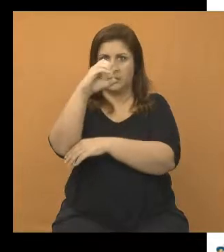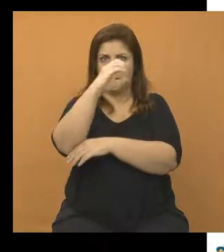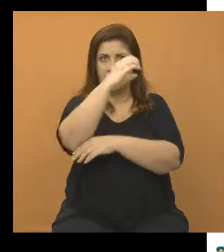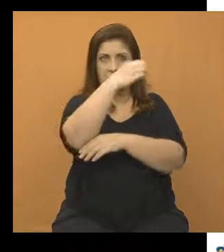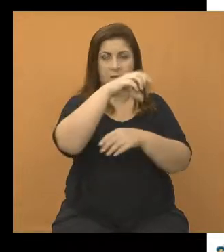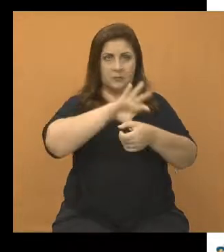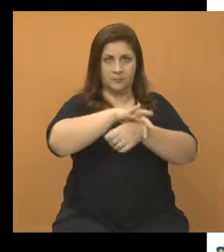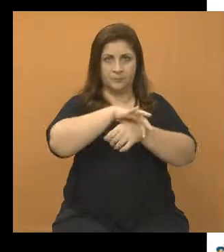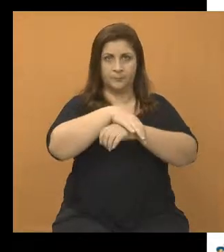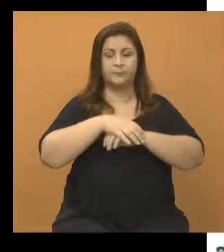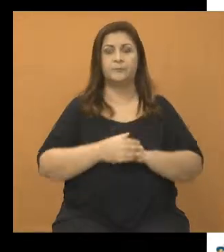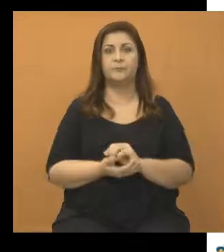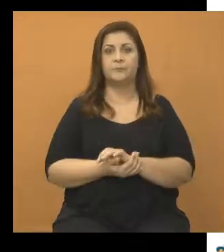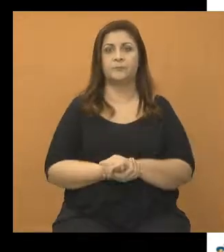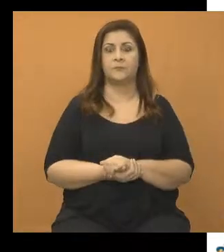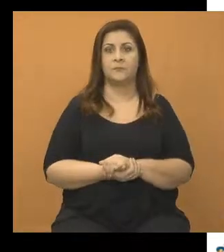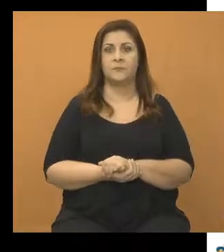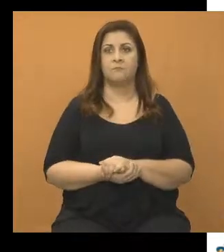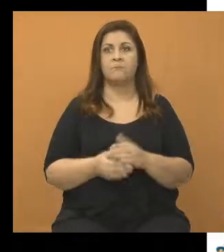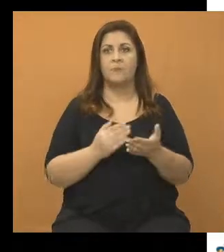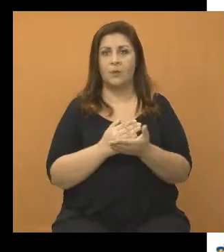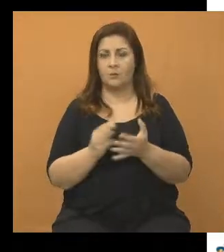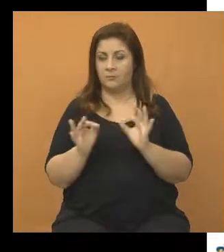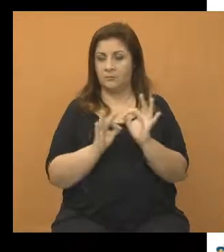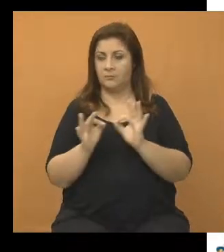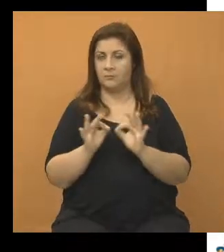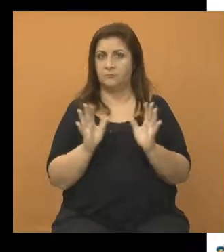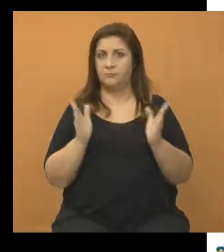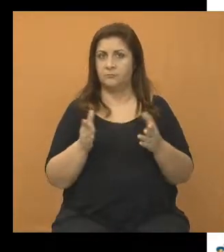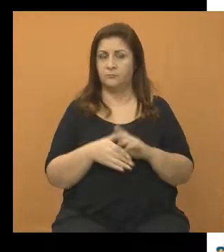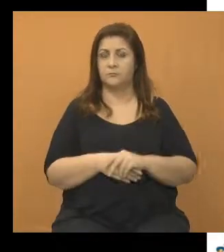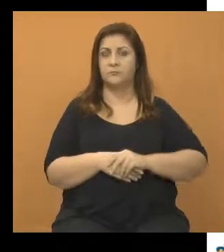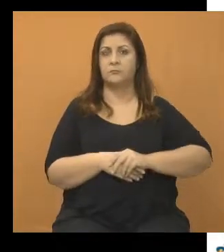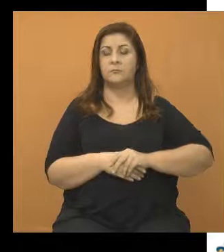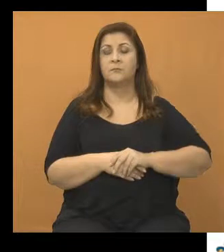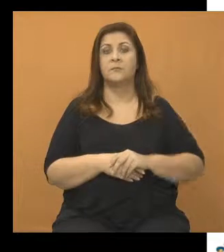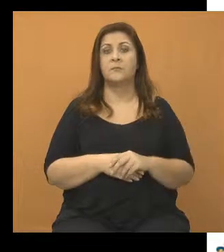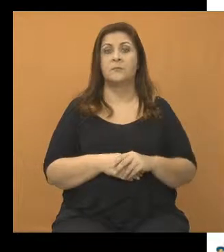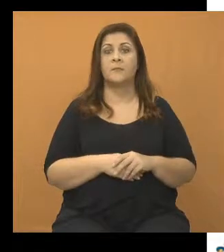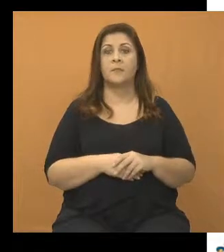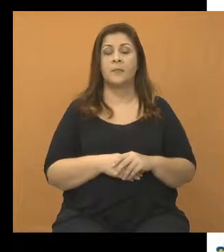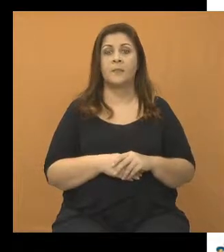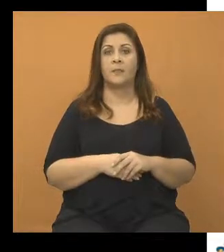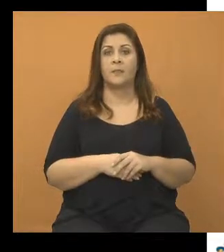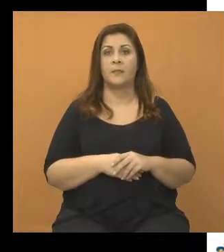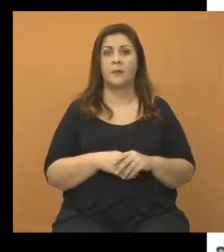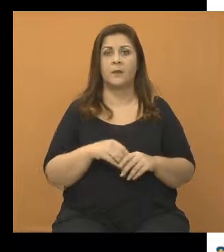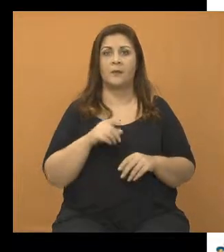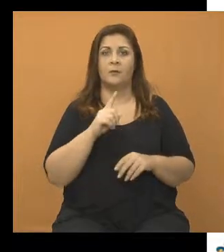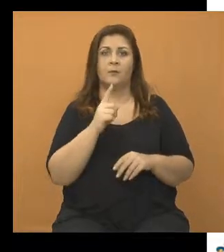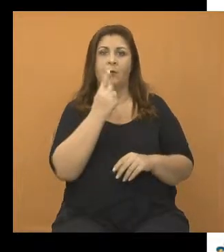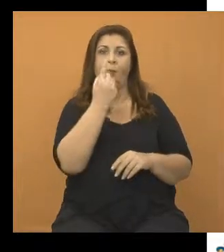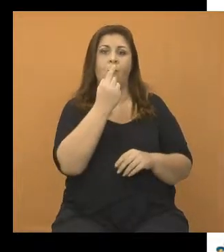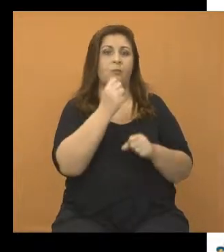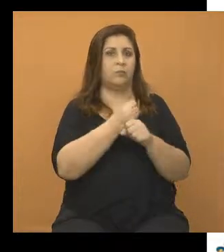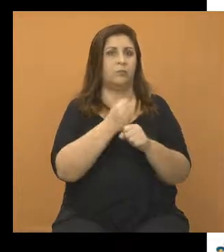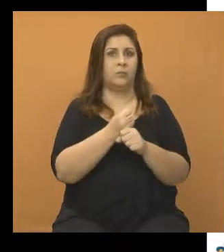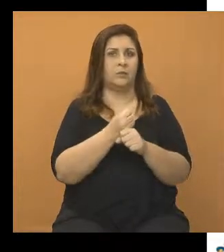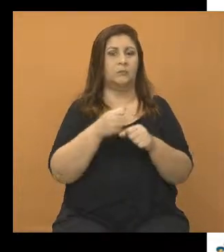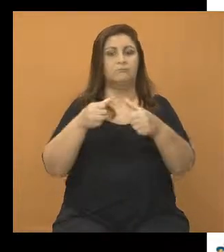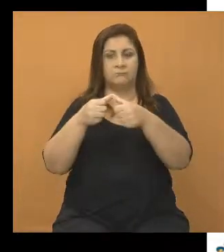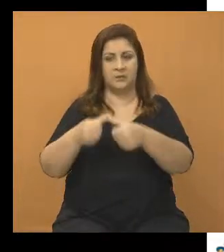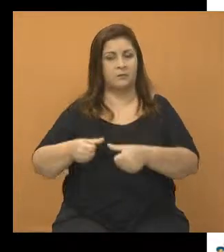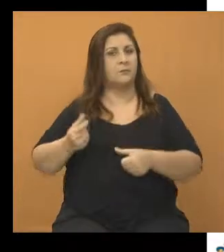né, do COI, a licitação está em andamento, mas o COI não é um projeto por um ano só, né, então